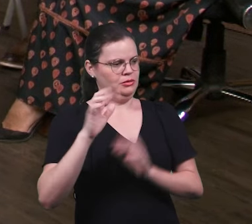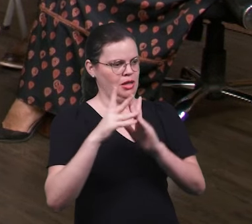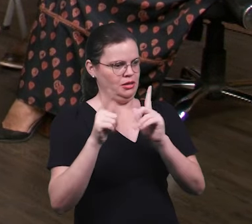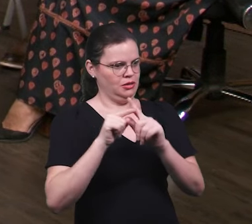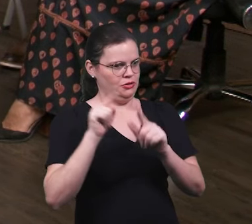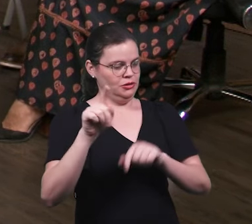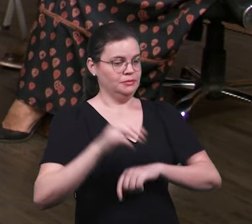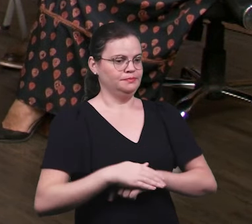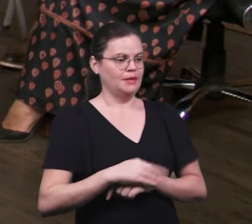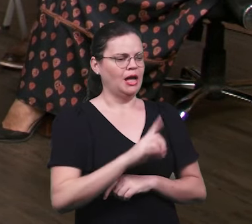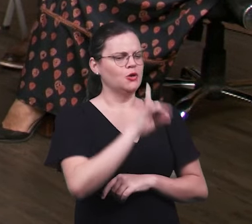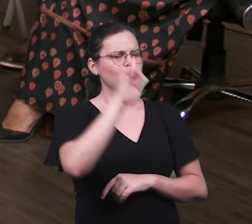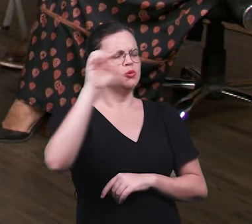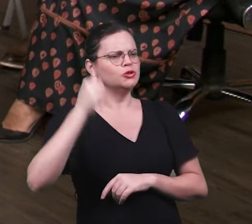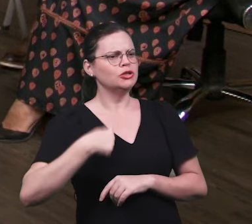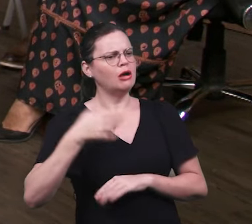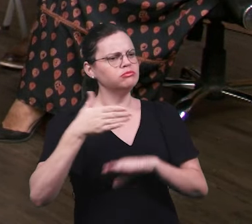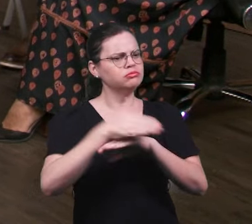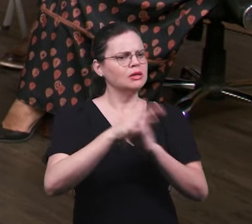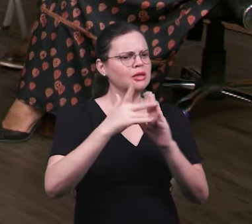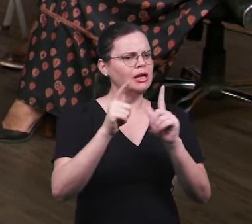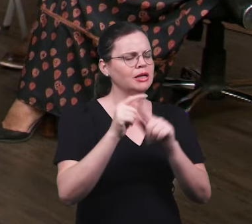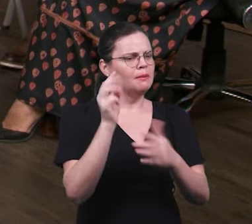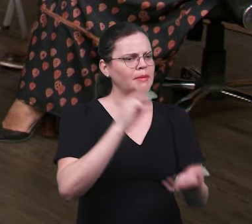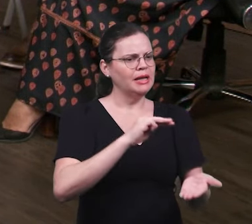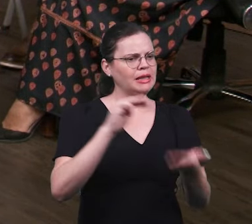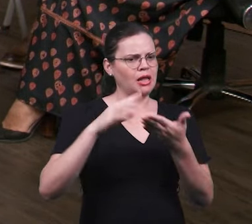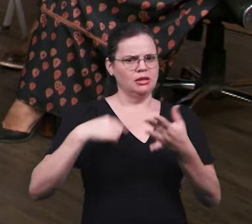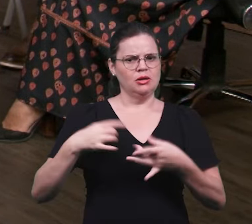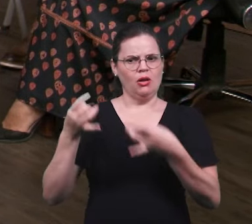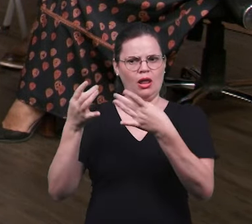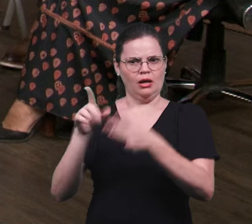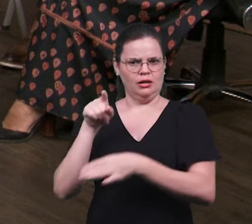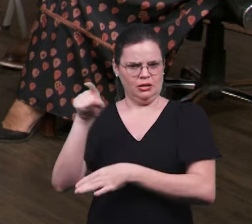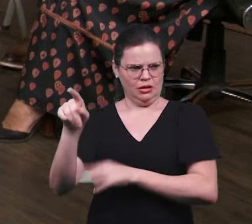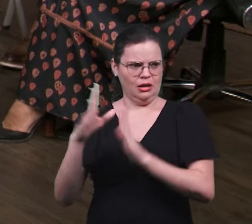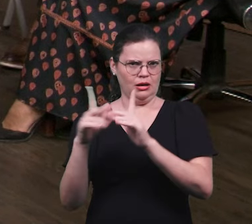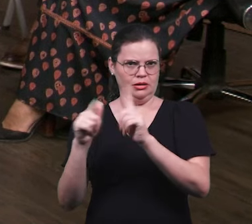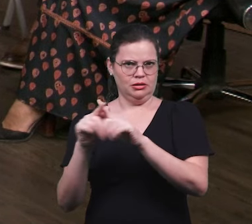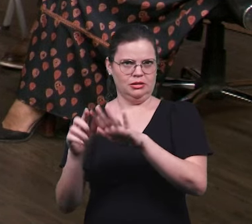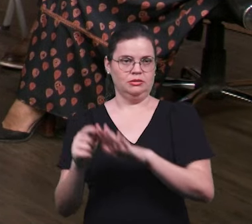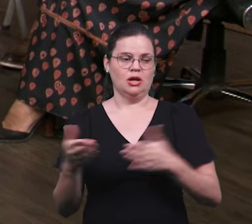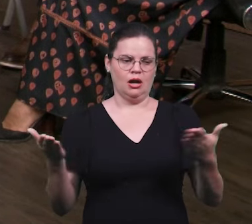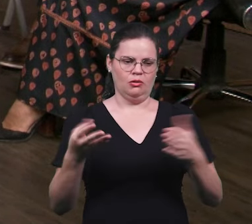assim: e um dia eu conheci a igreja Maranata e saí dessa denominação.